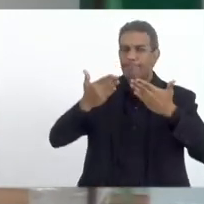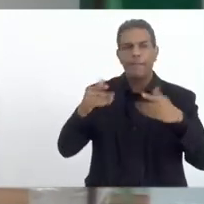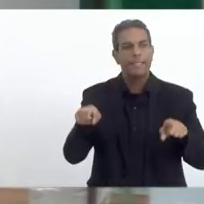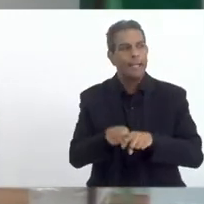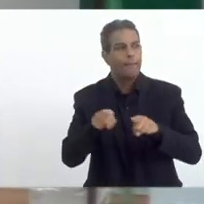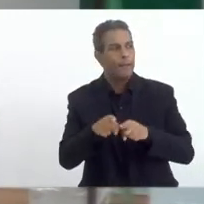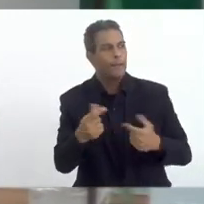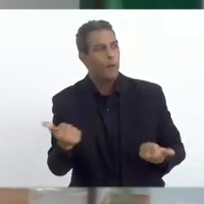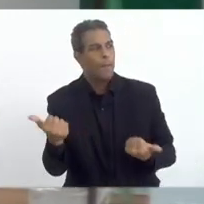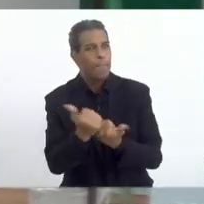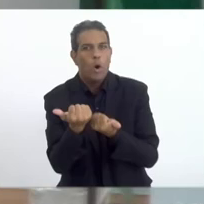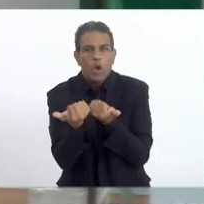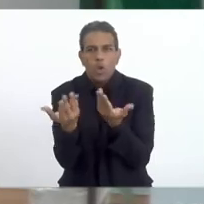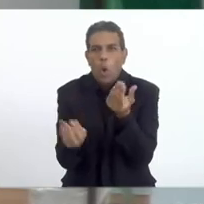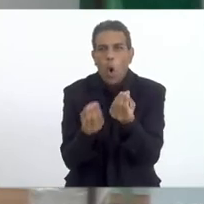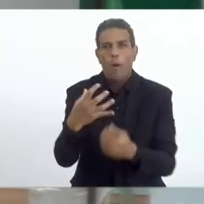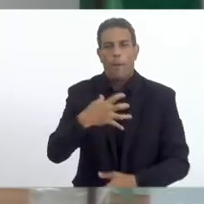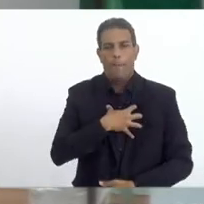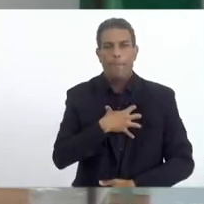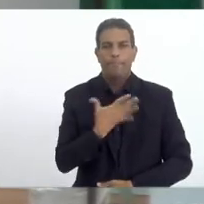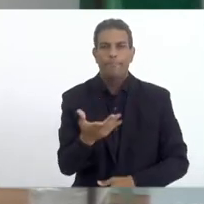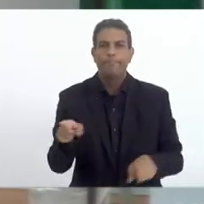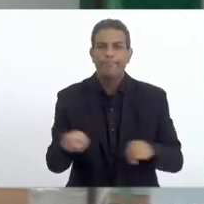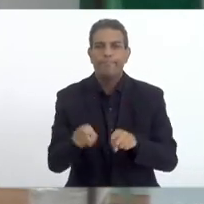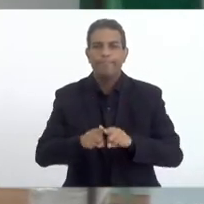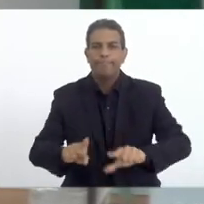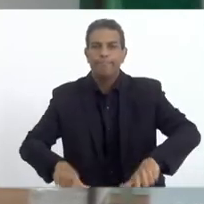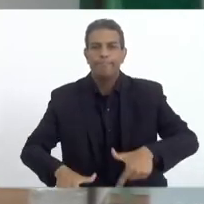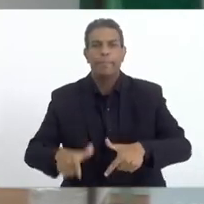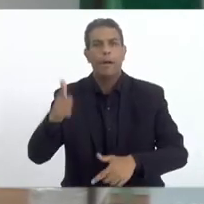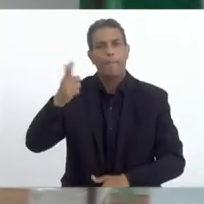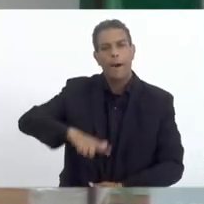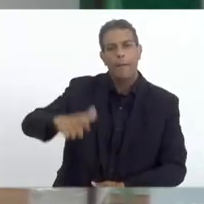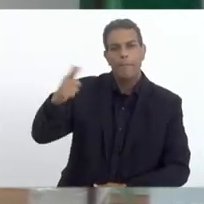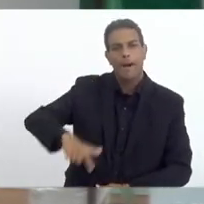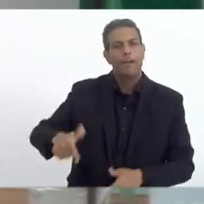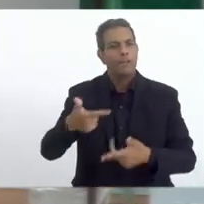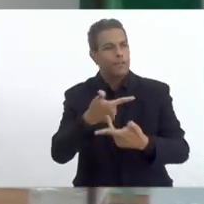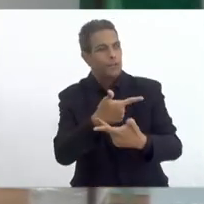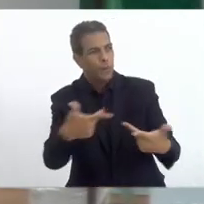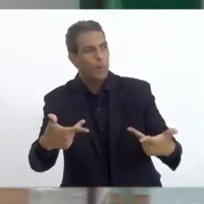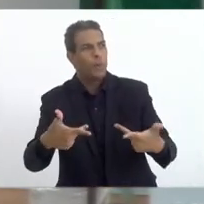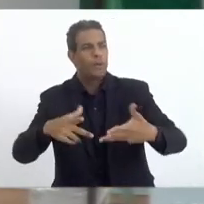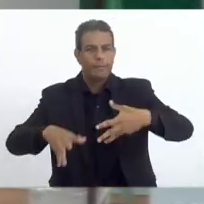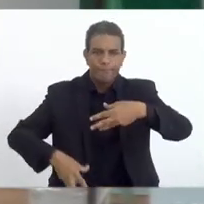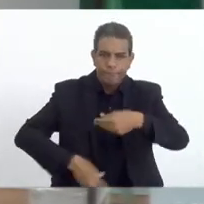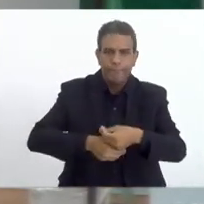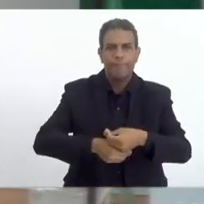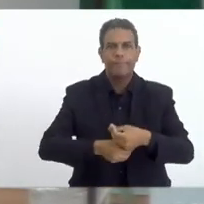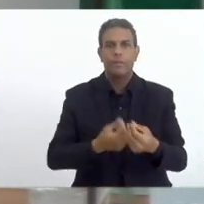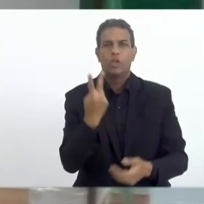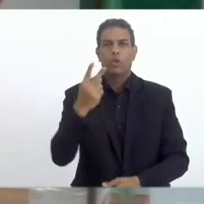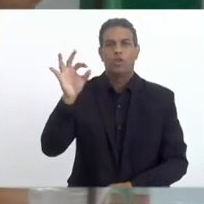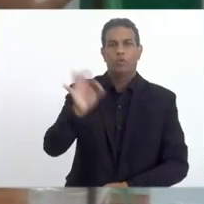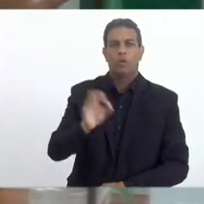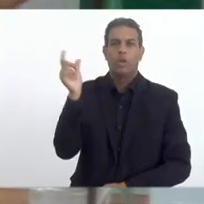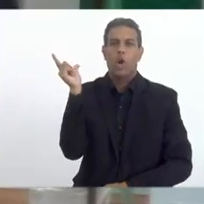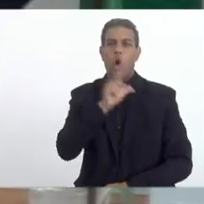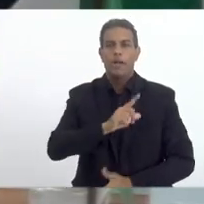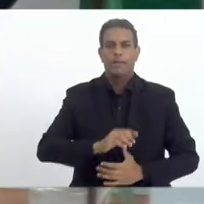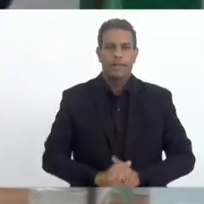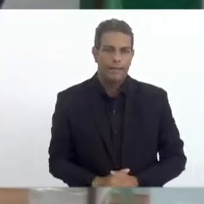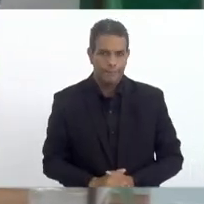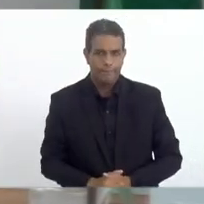quanto do assistente, tá, e mais todas as outras despesas, está coberto pelos 2%. Porque